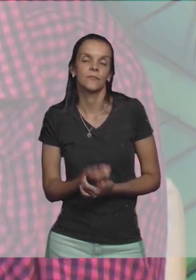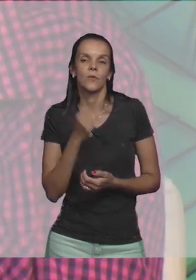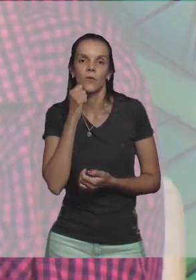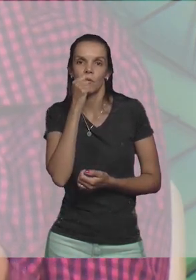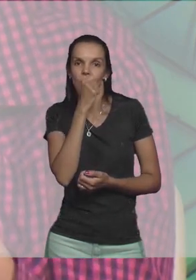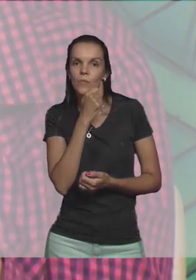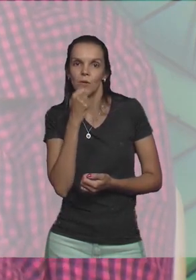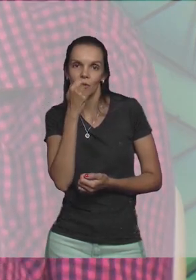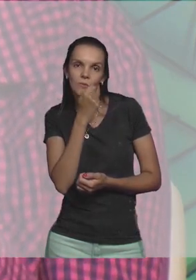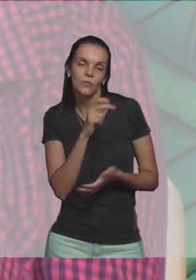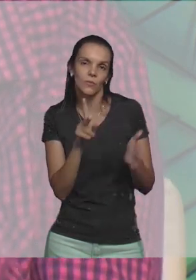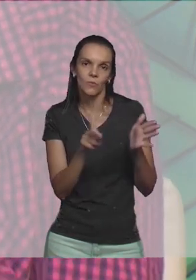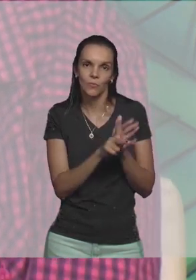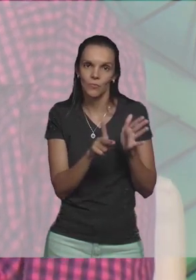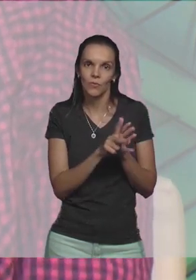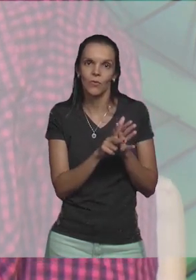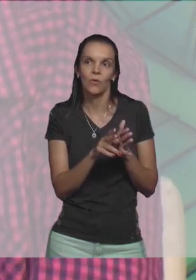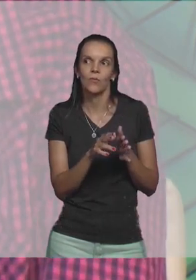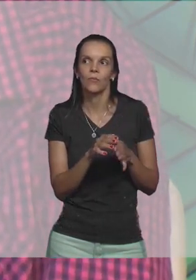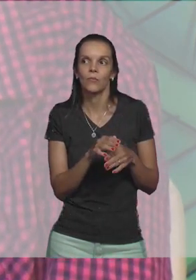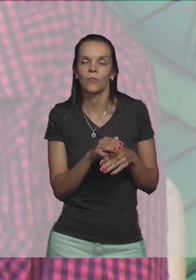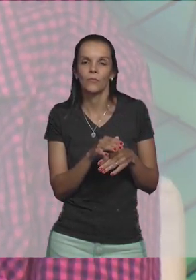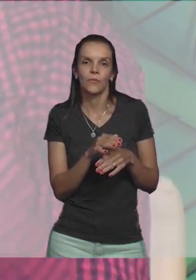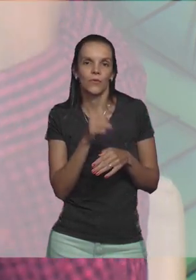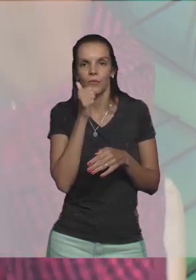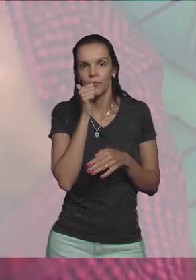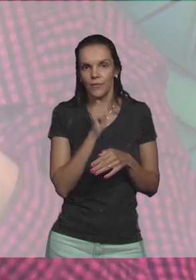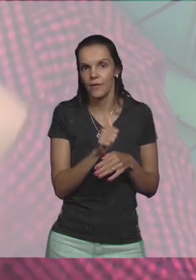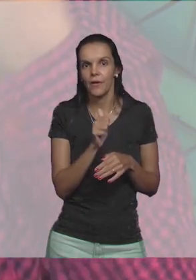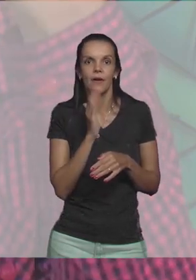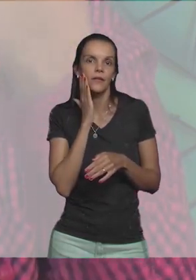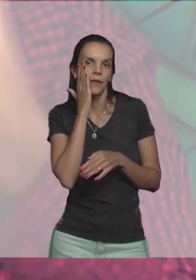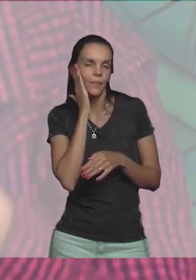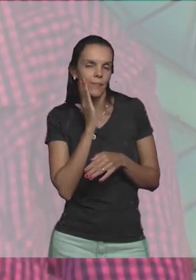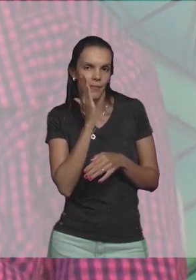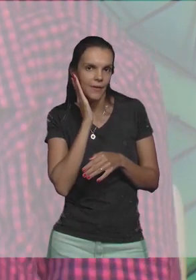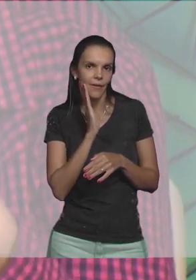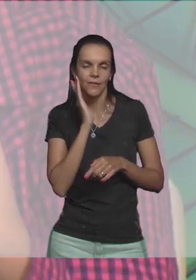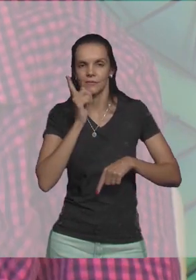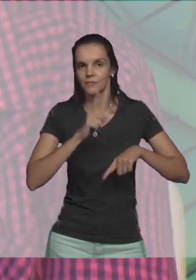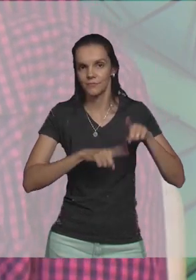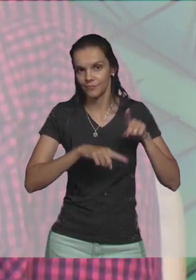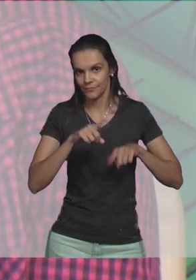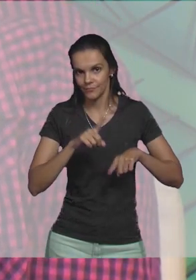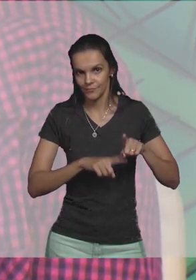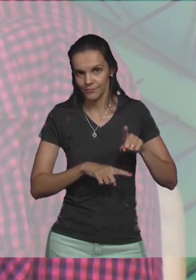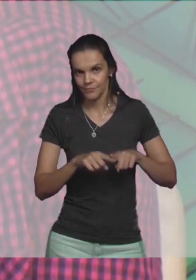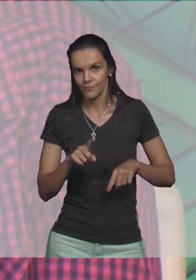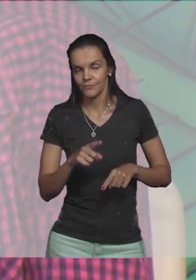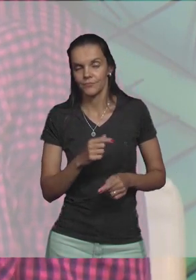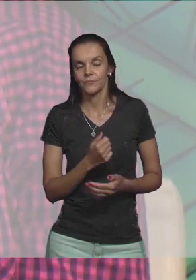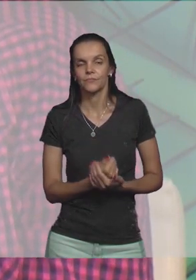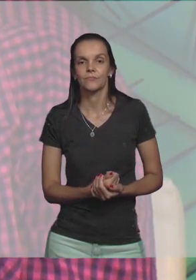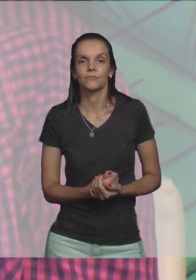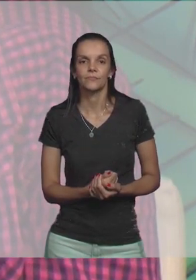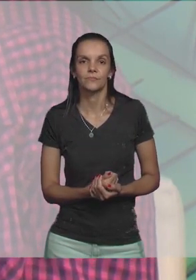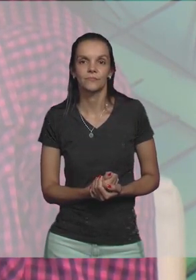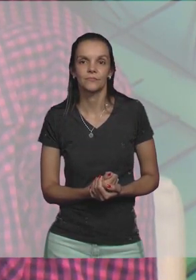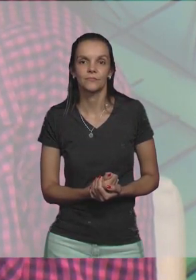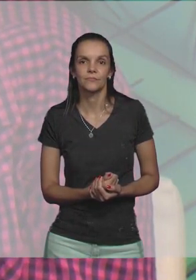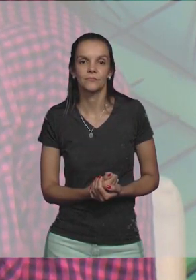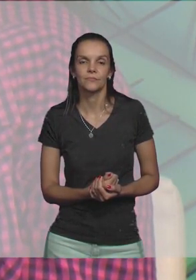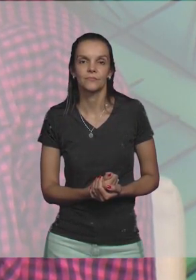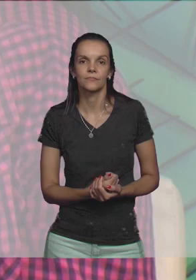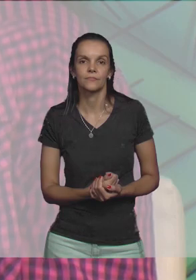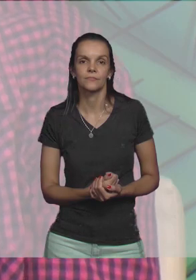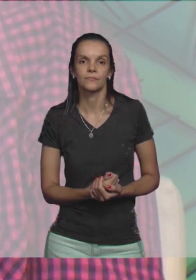O batom pro tom da pele da gente, e a gente aqui falando enquanto mulher, a base, os produtos de beleza, eles são